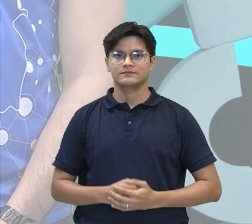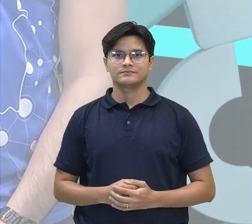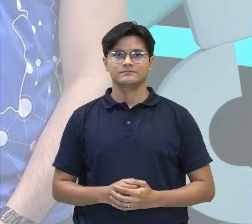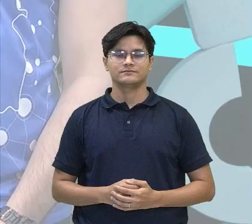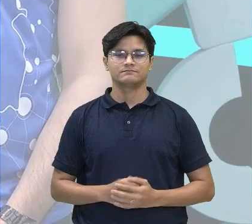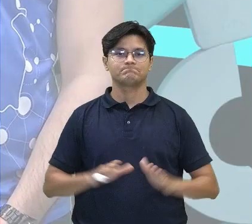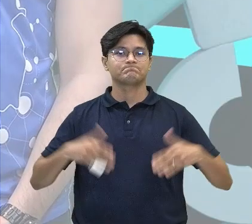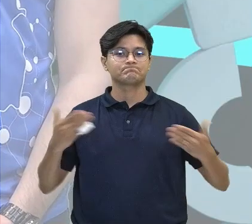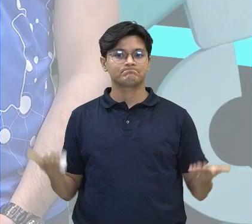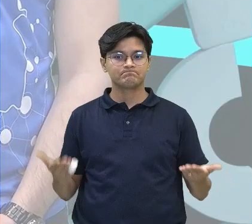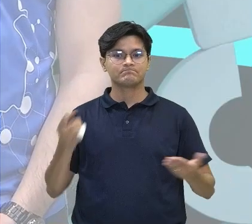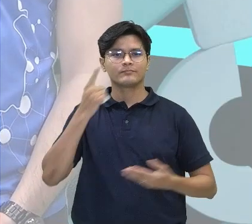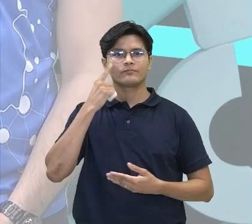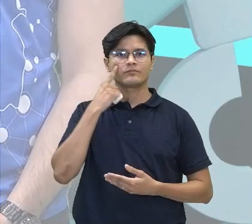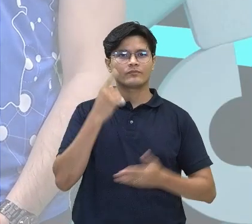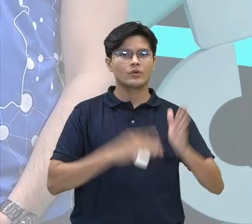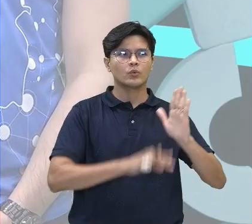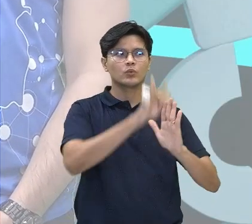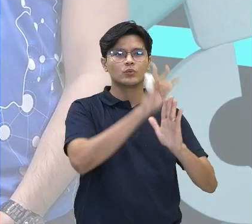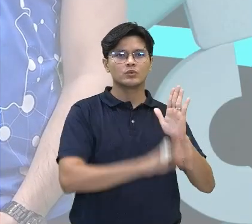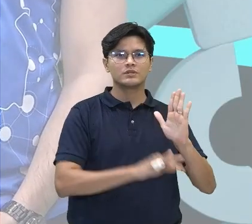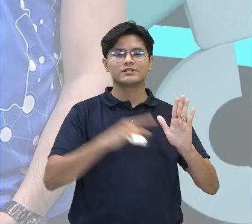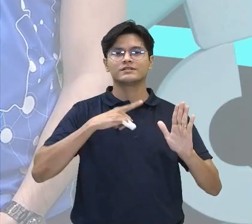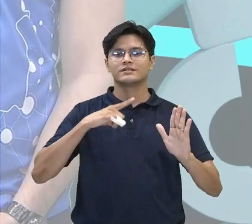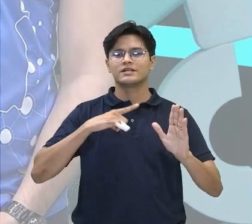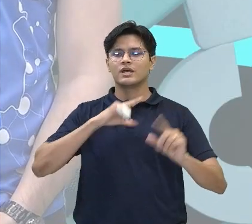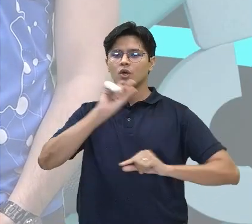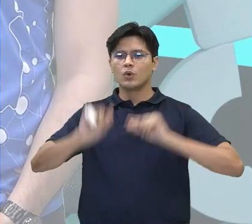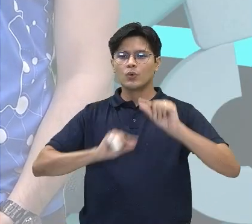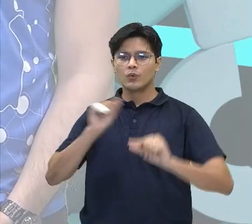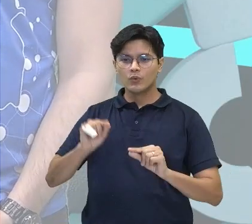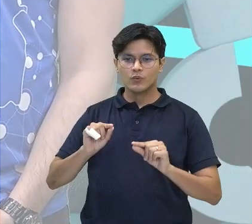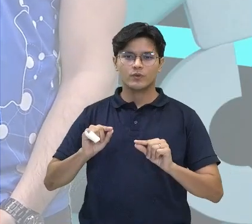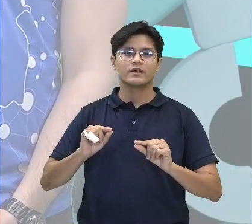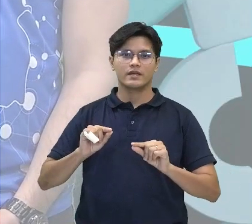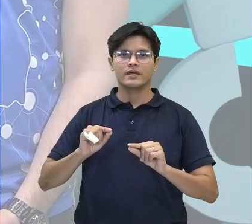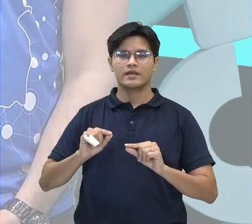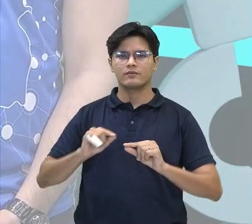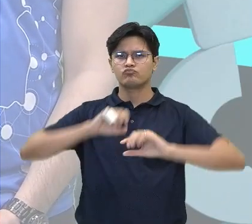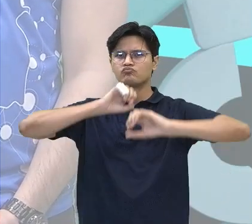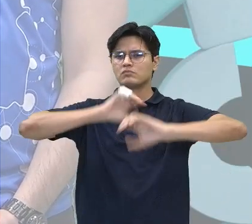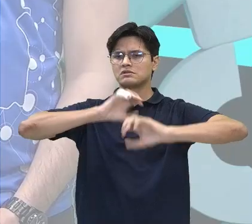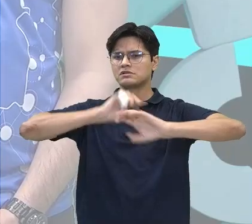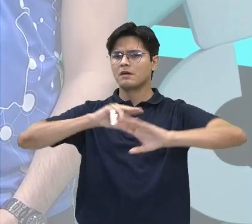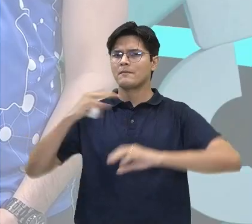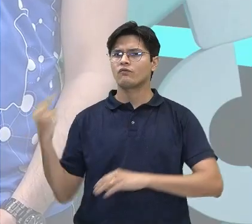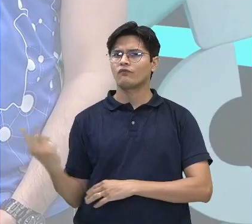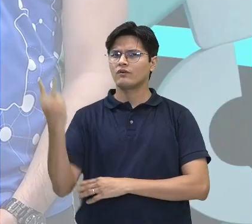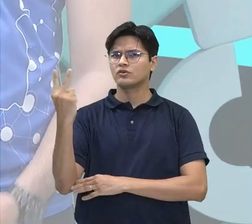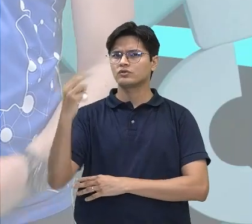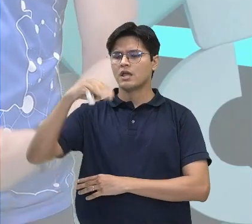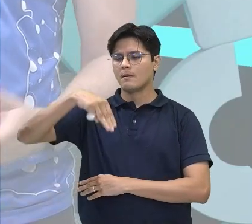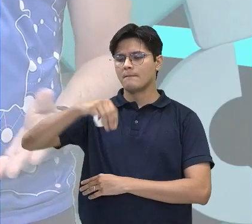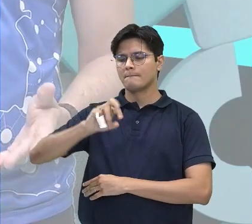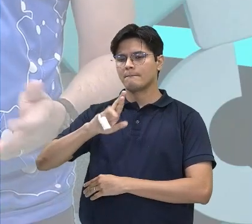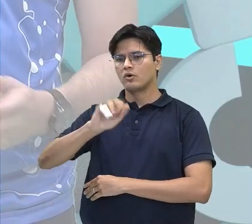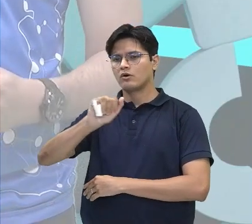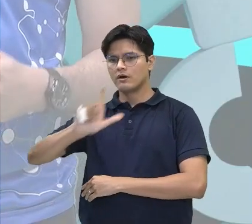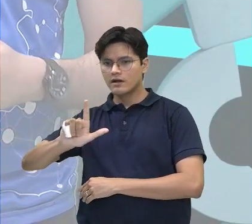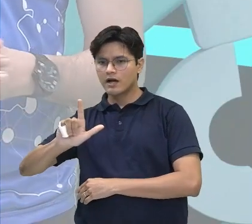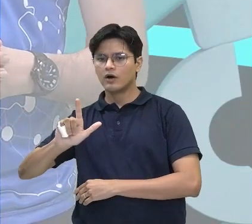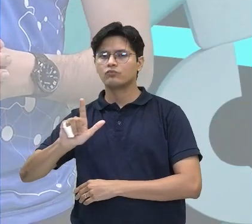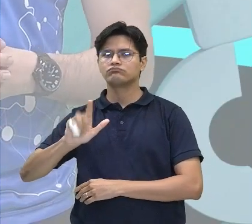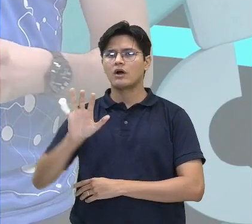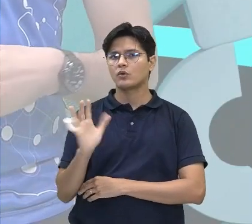Então a gente viu aí no texto, temos essa moral sugerida, assim vamos dizer, nessa discussão. Vocês viram que é uma discussão, né, entre a agulha